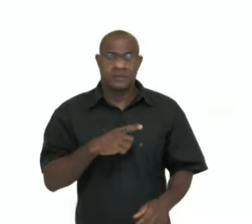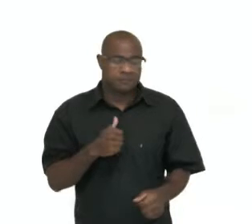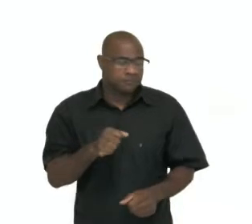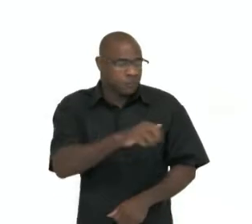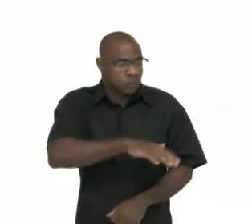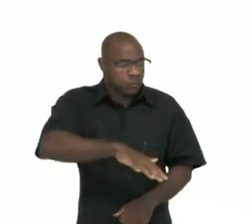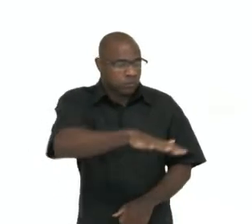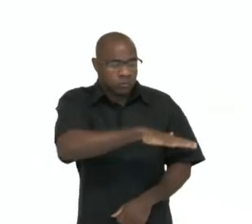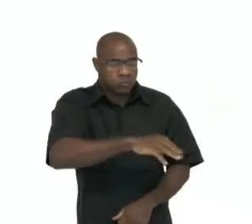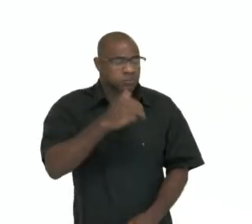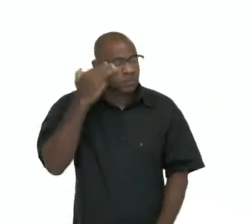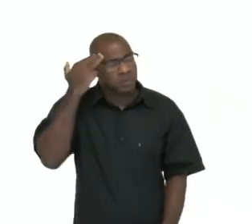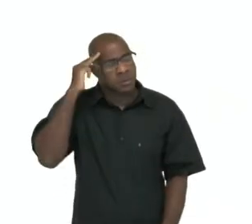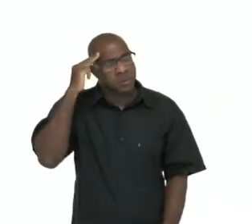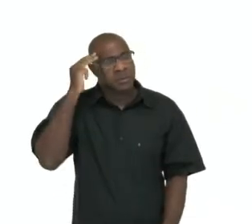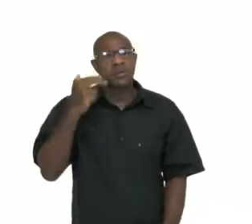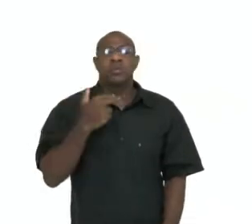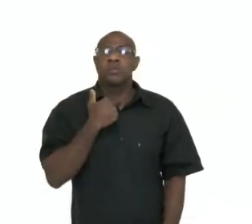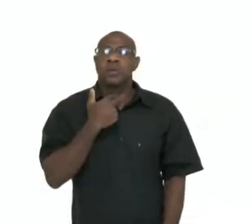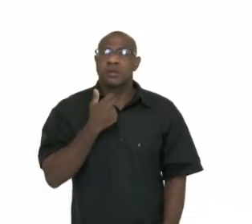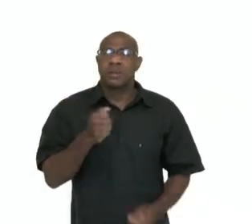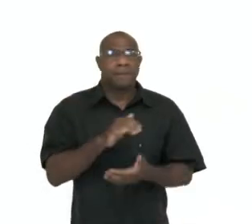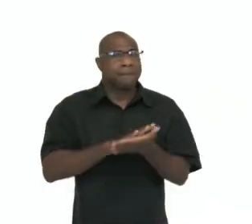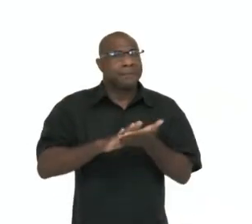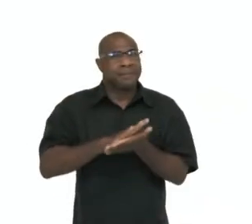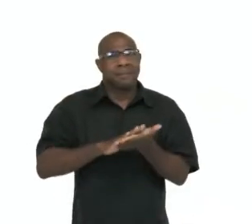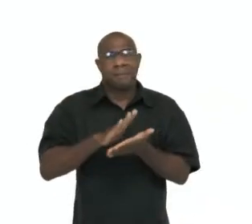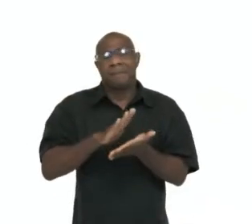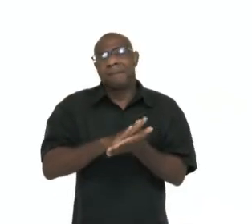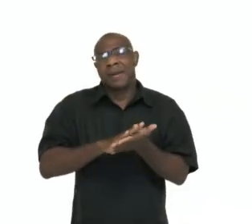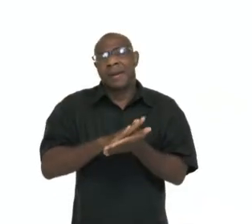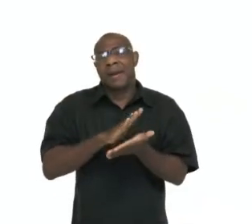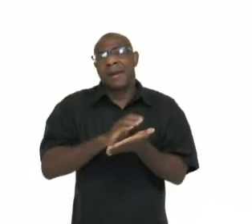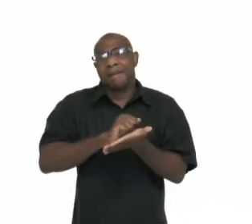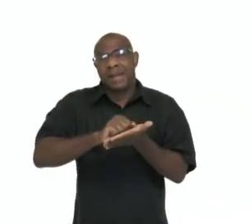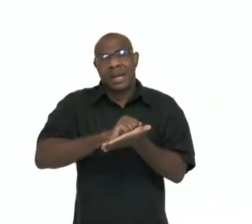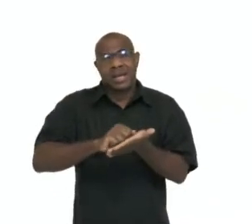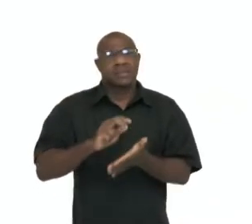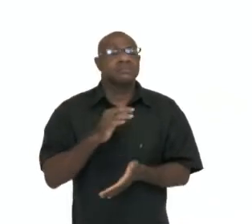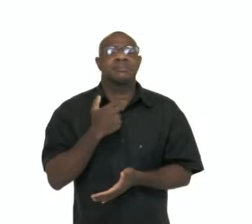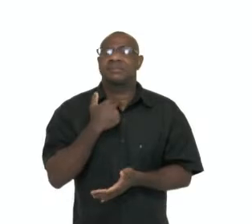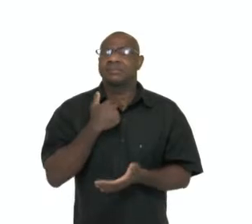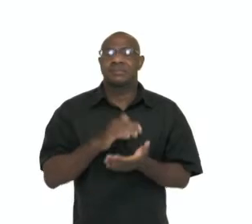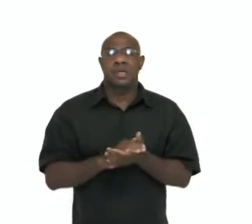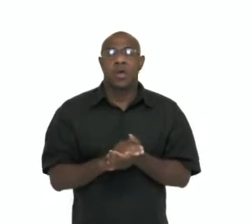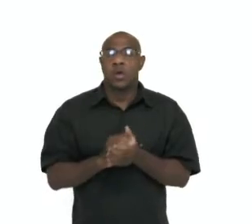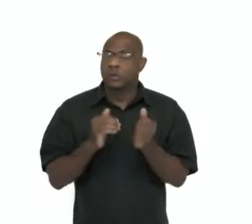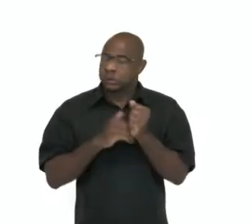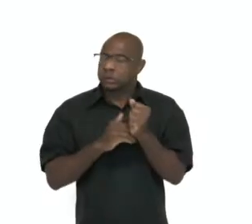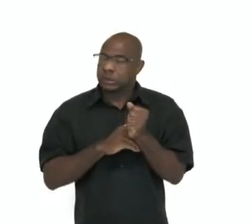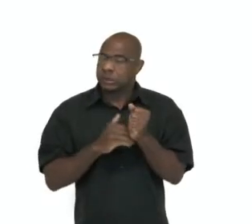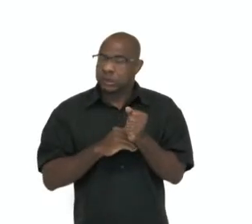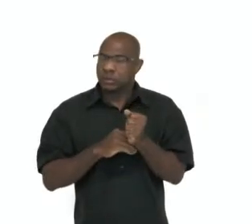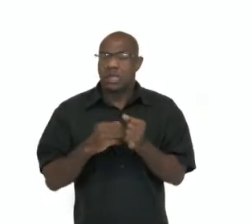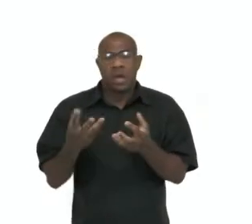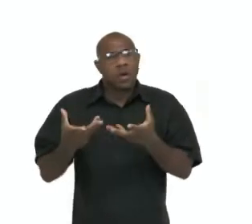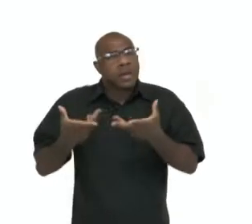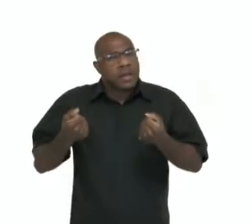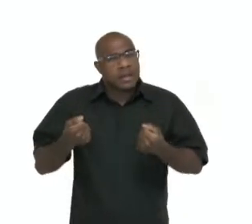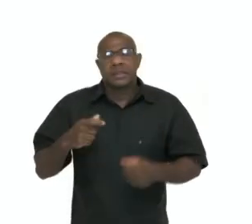em que a memória não pode ser exumada, pois o segredo é também a única herança que se deixa aos que